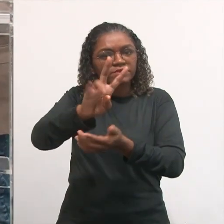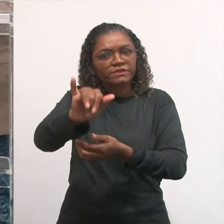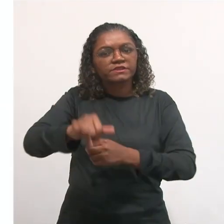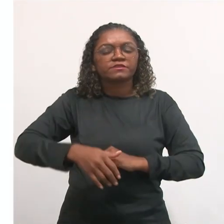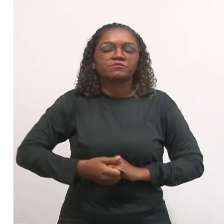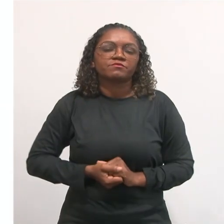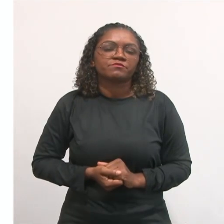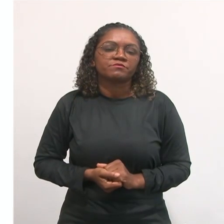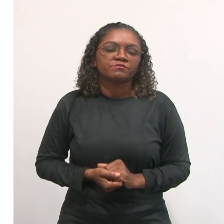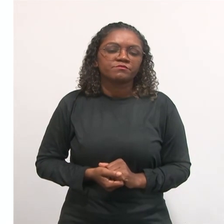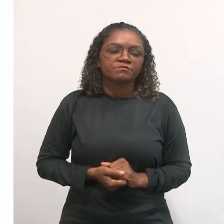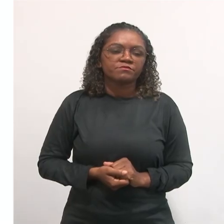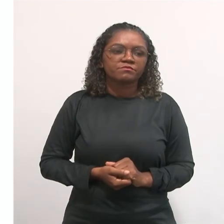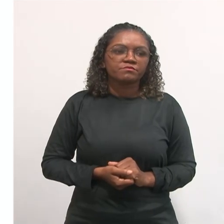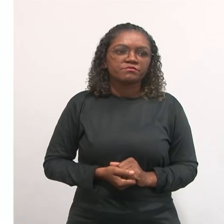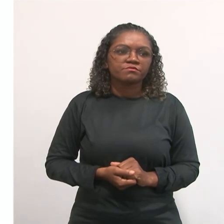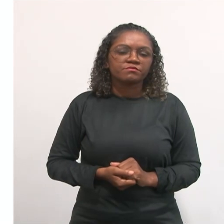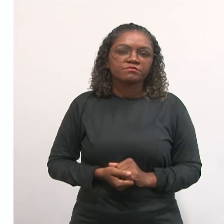contribuir.